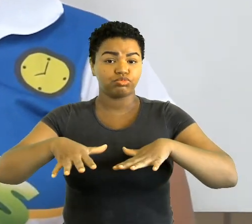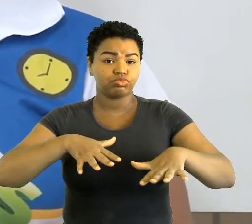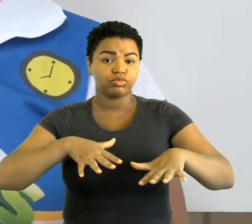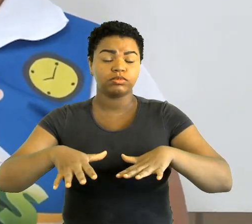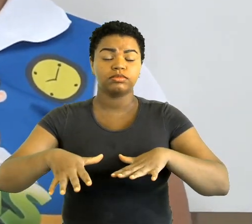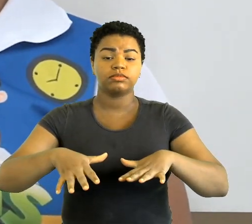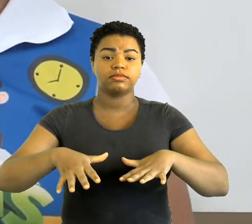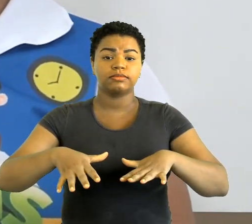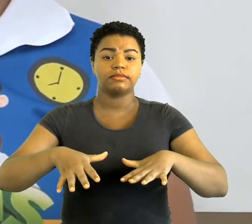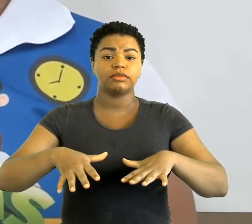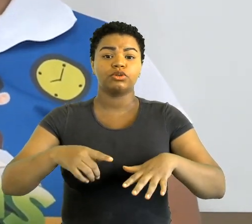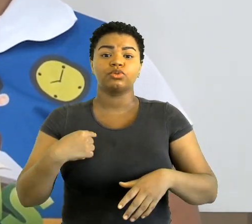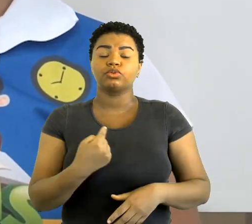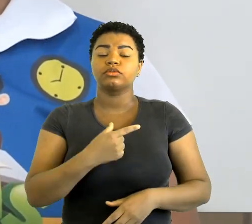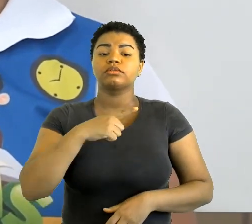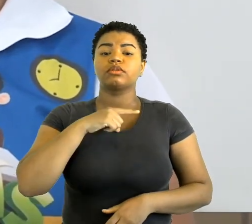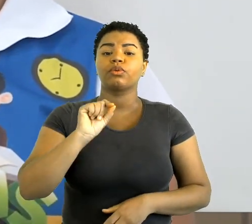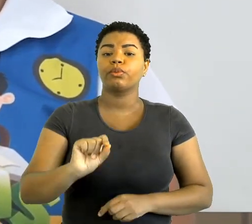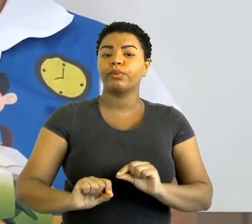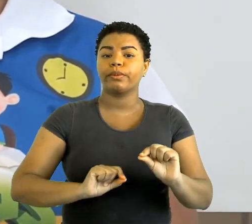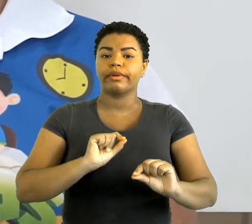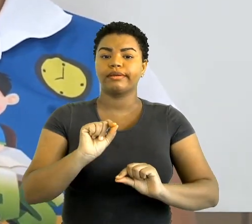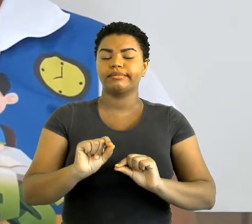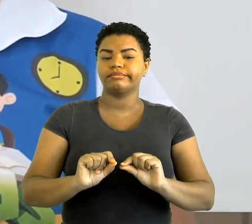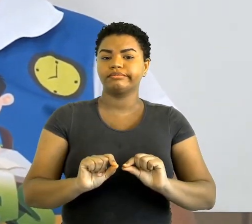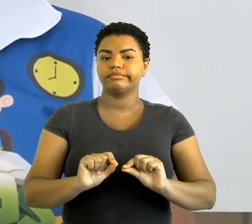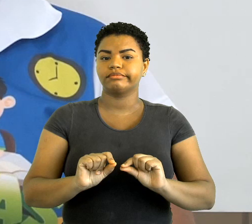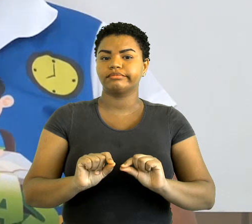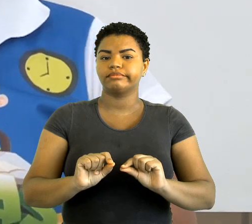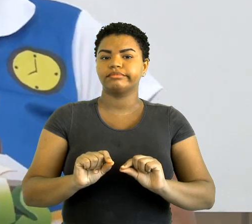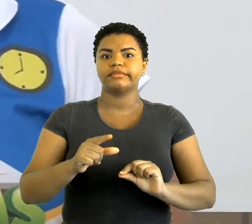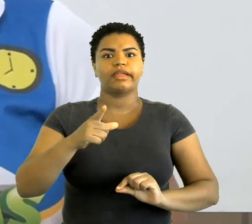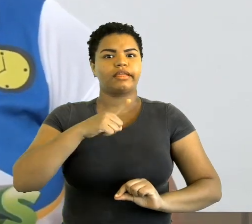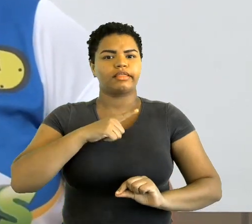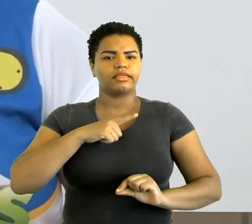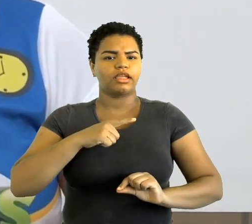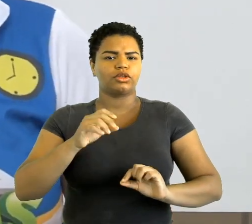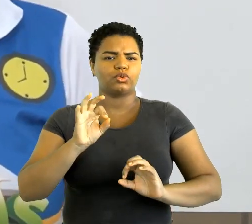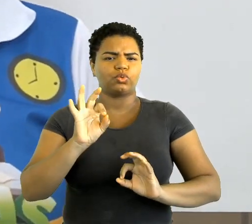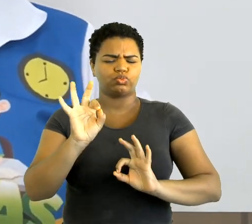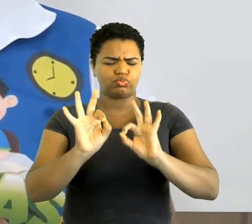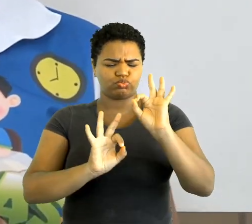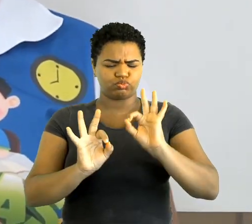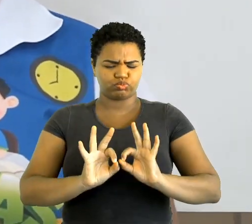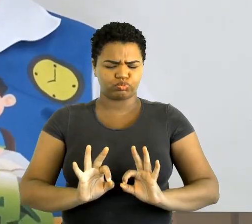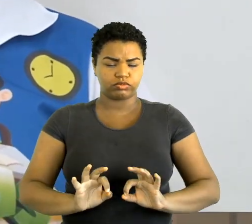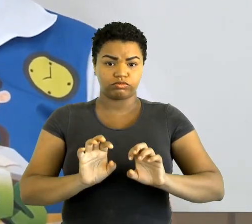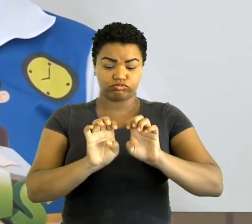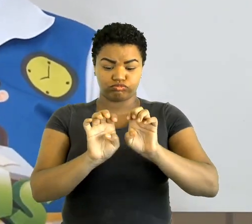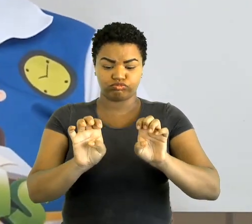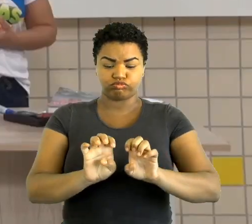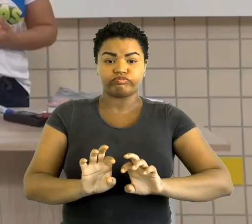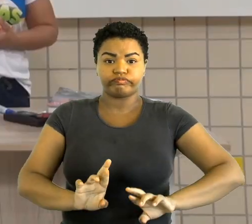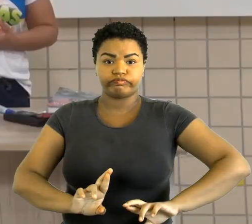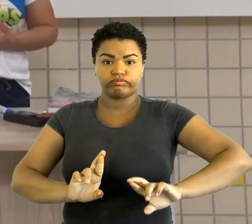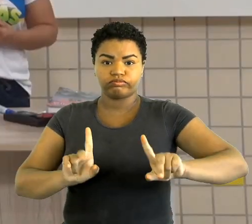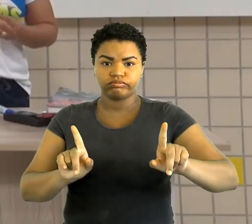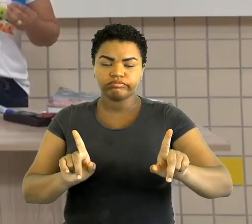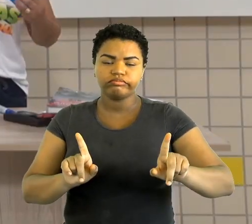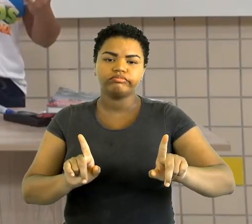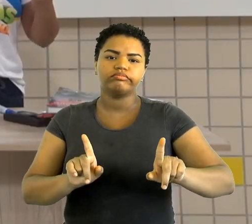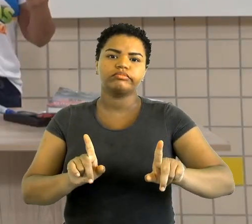nós temos o quê? Nós temos que ter toda uma estrutura diferenciada, tá? E para